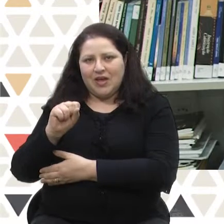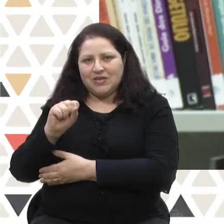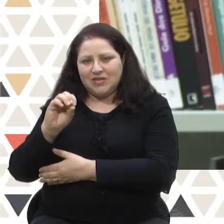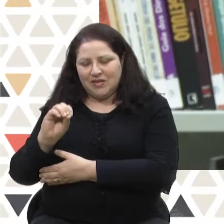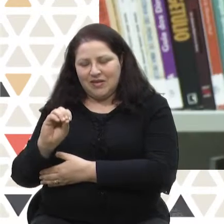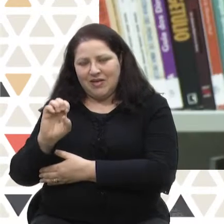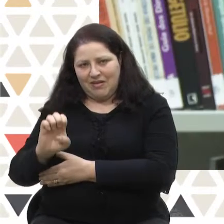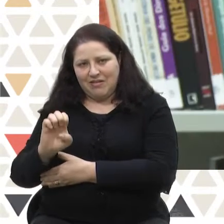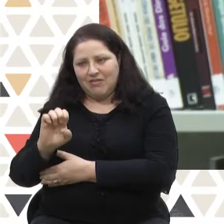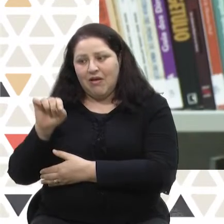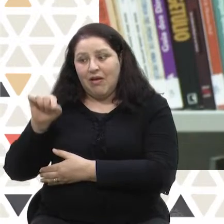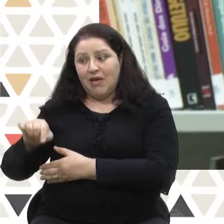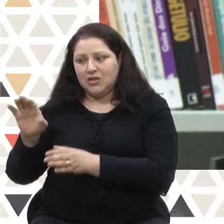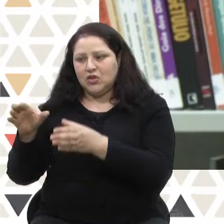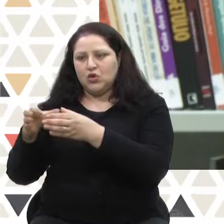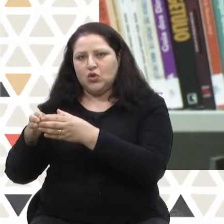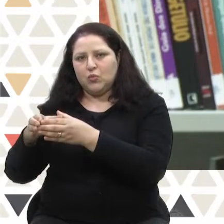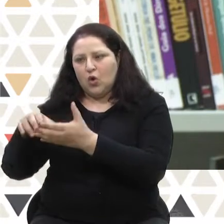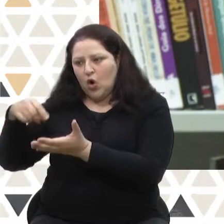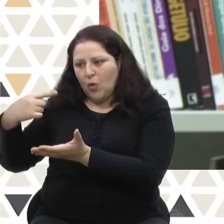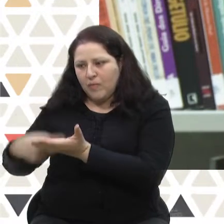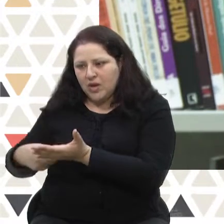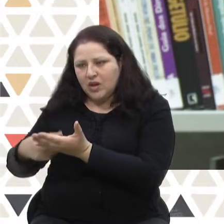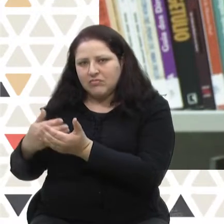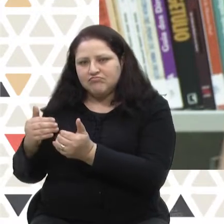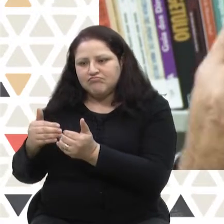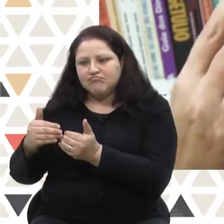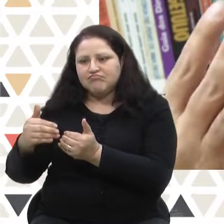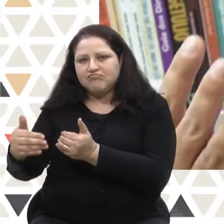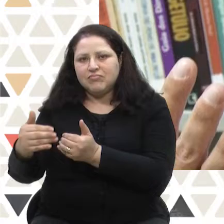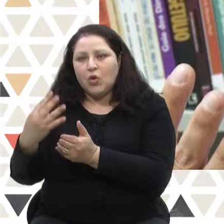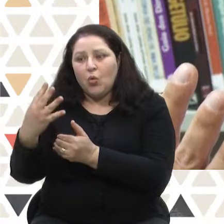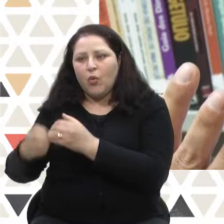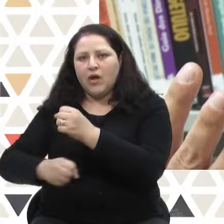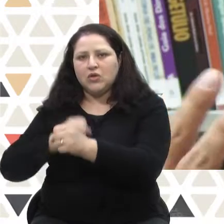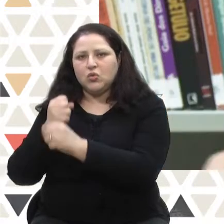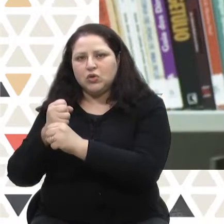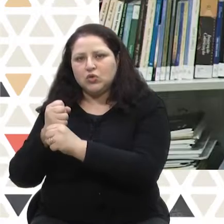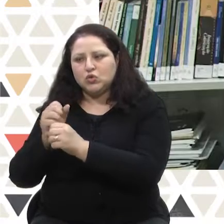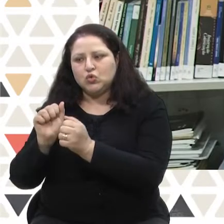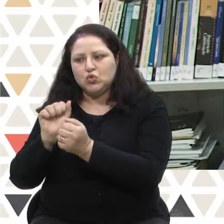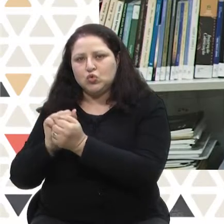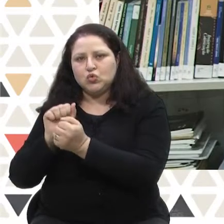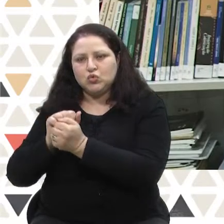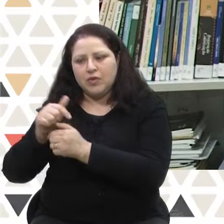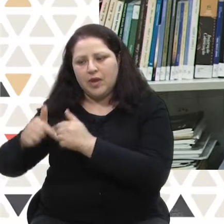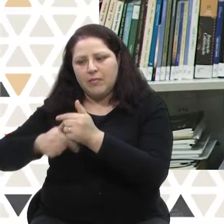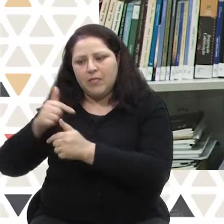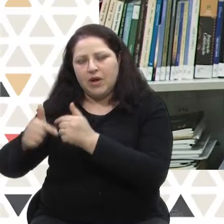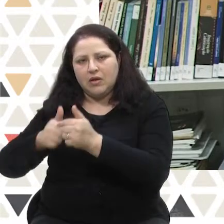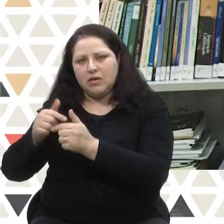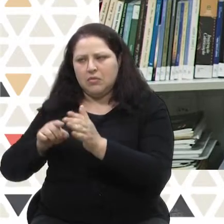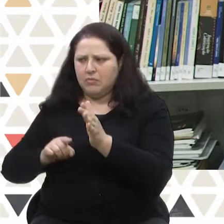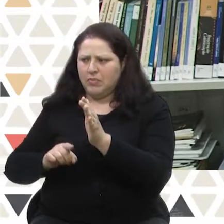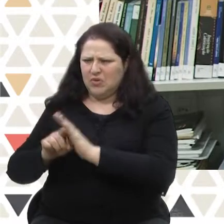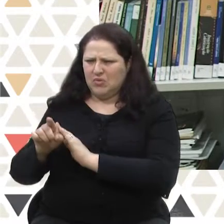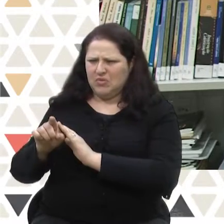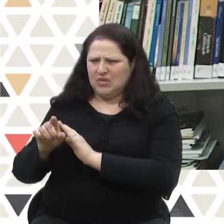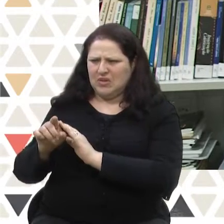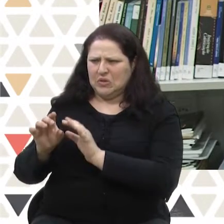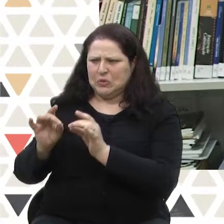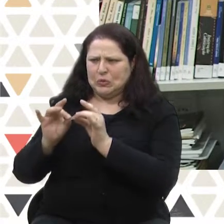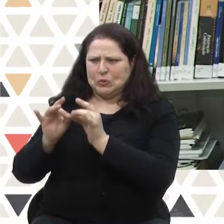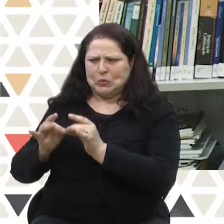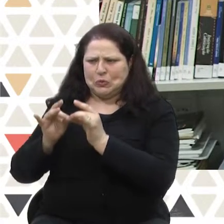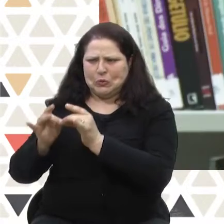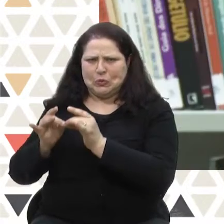TSE, e essa atuação deve permanecer por um período mínimo de 4 anos. Ah, mas Edson, então o partido fica